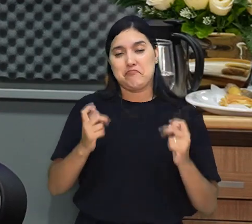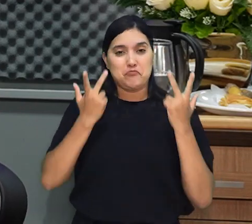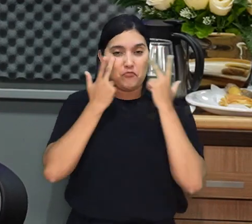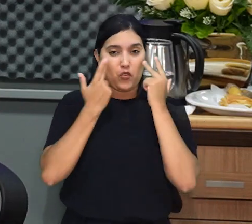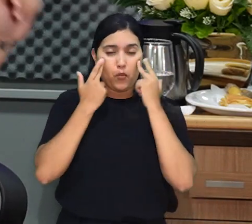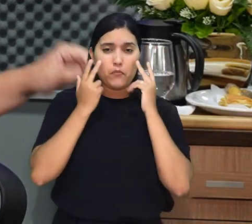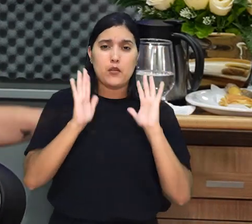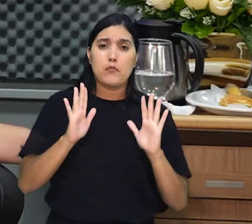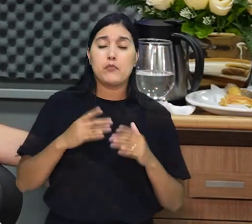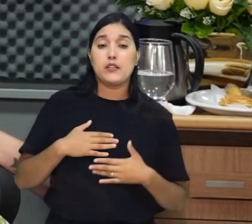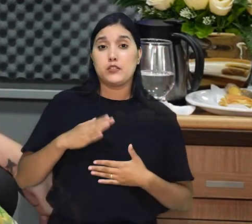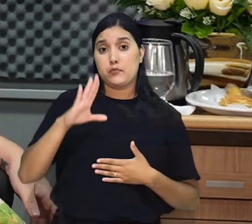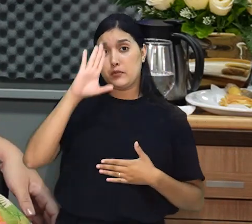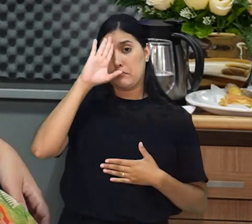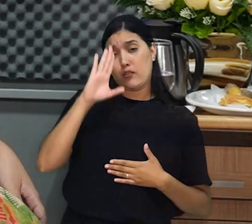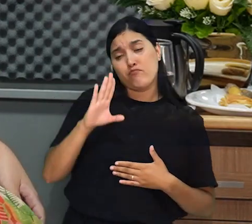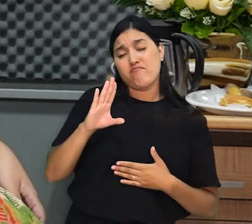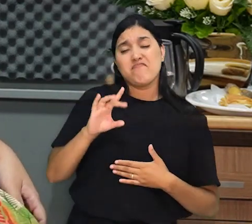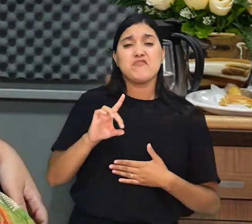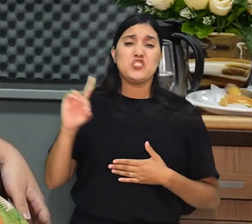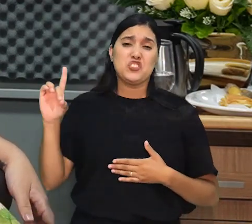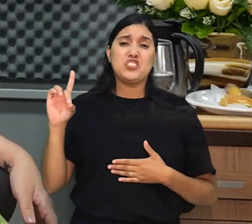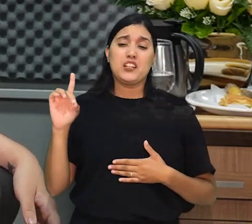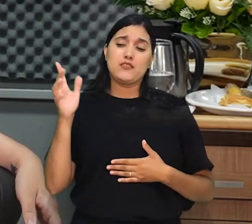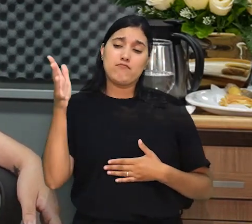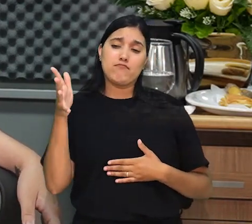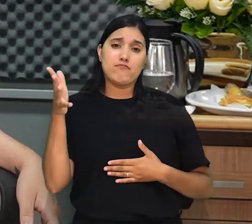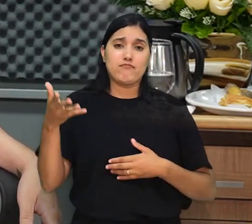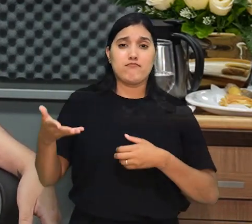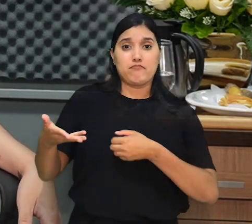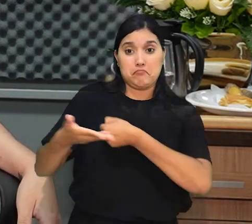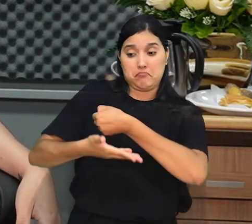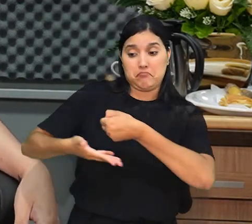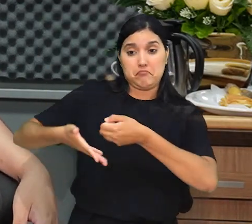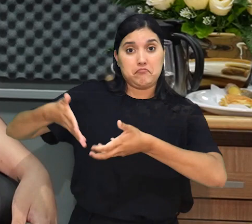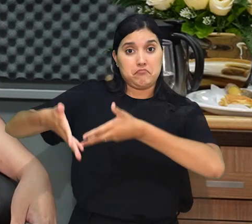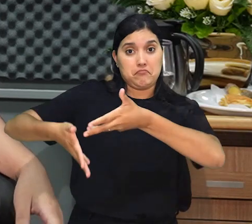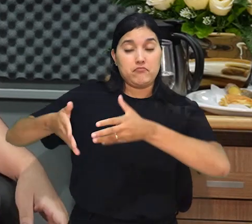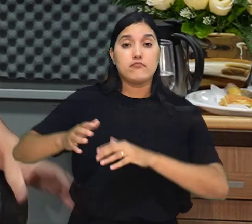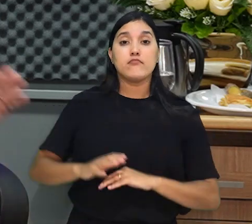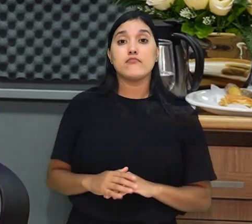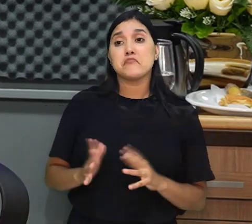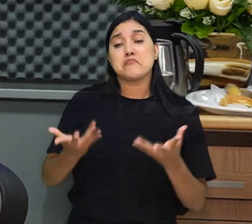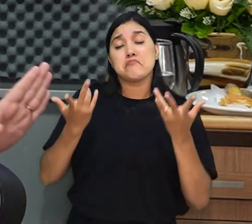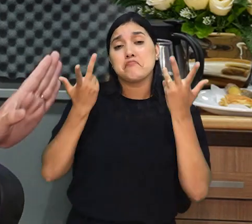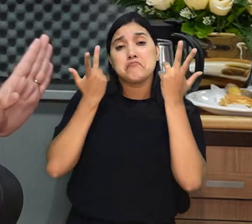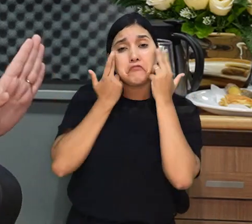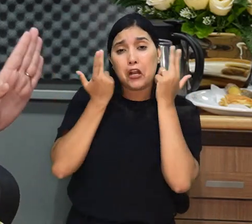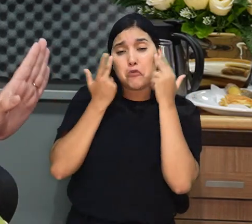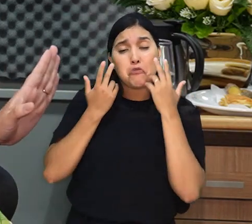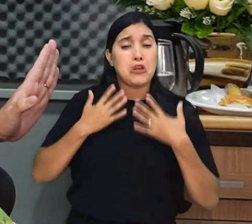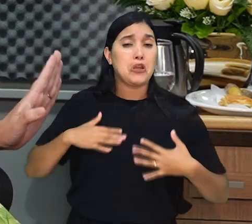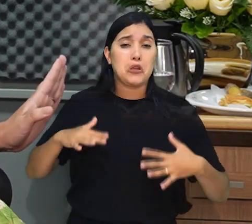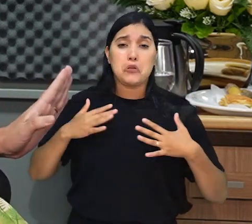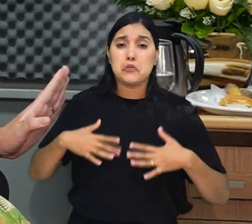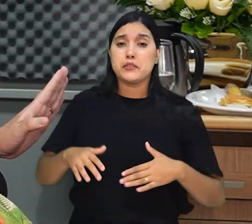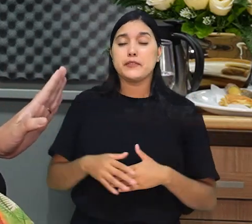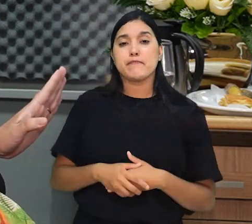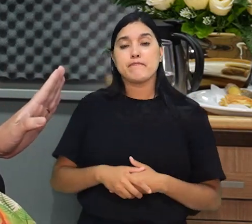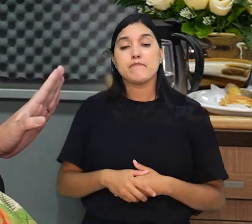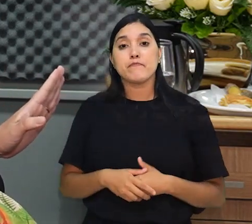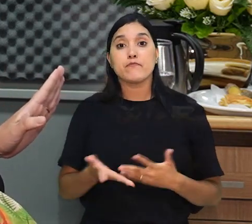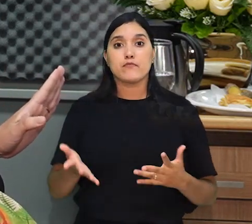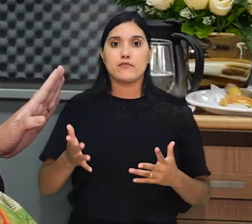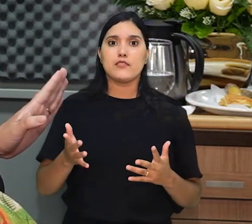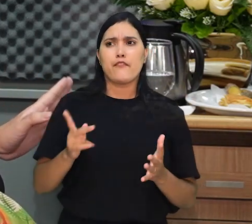aquela. Tá? No caso, a gente sempre, a mão dominante é a direita, né? E aí, é tranquilo,